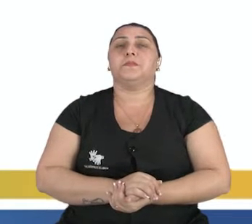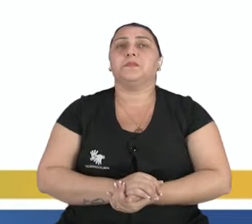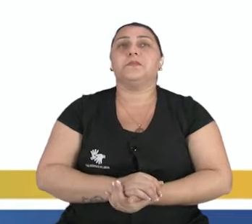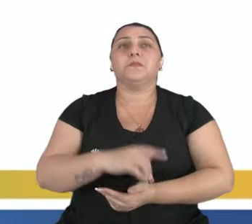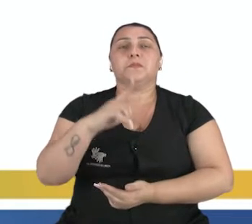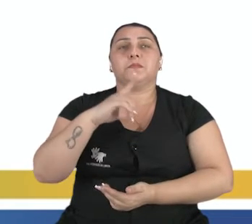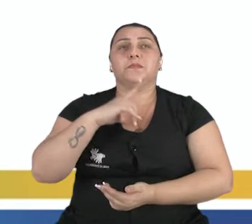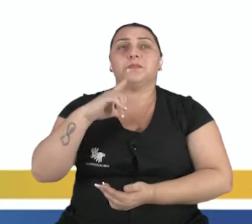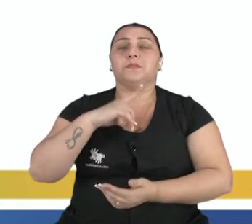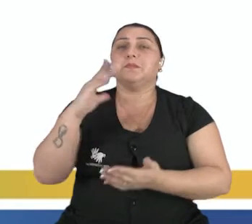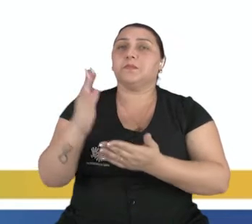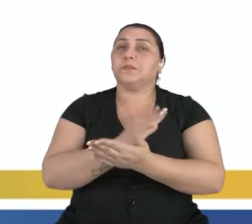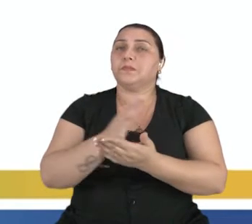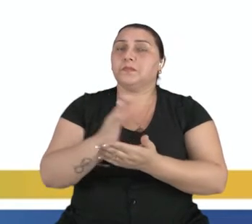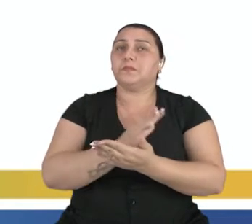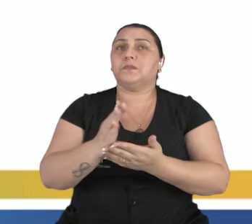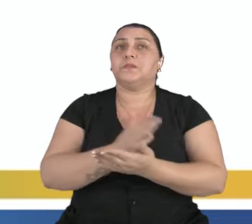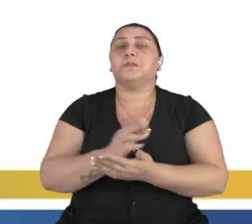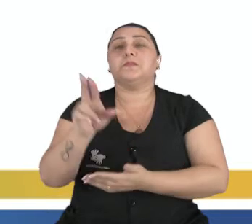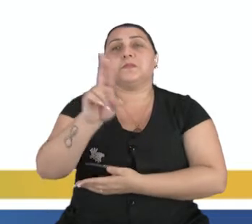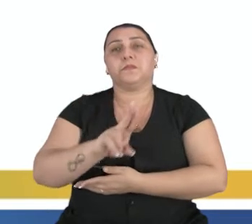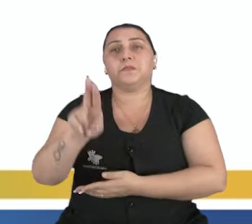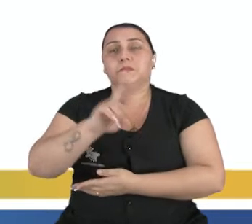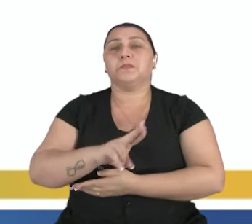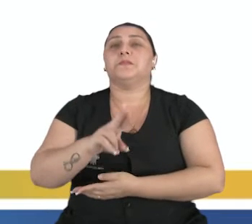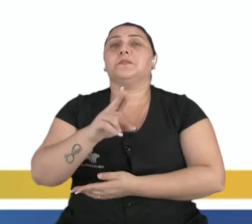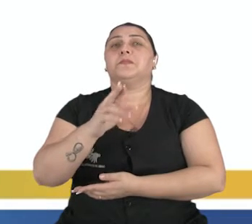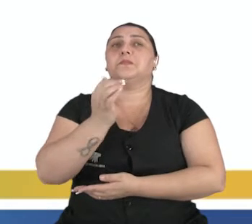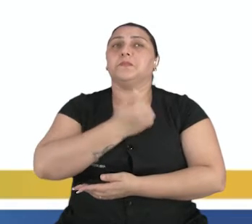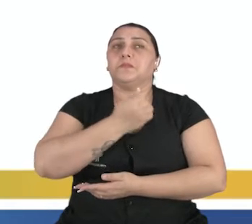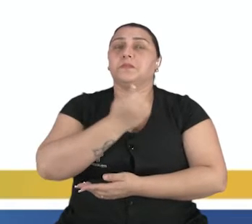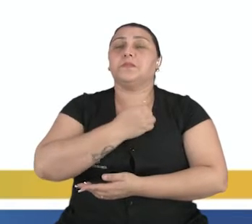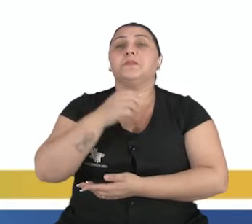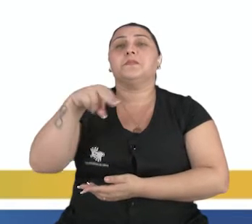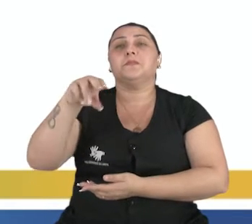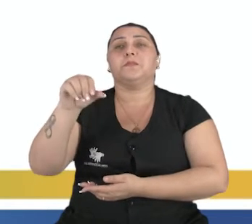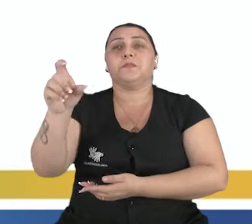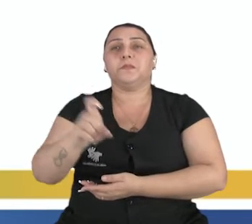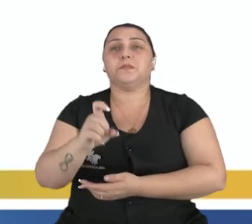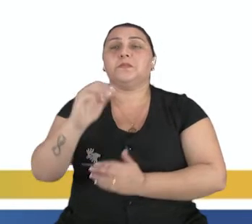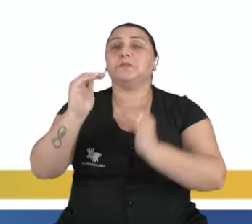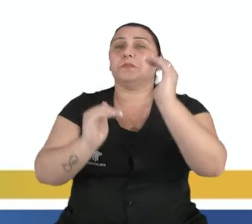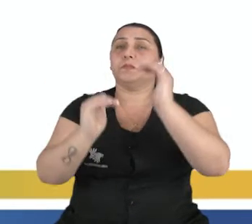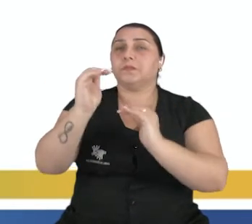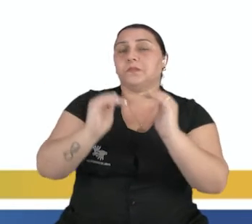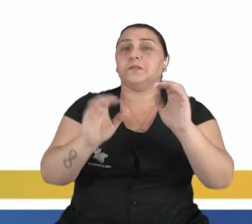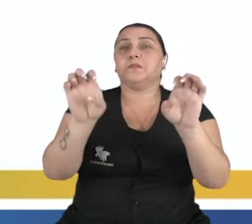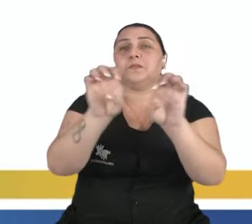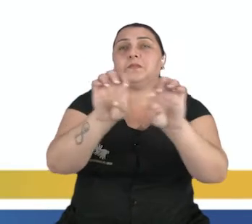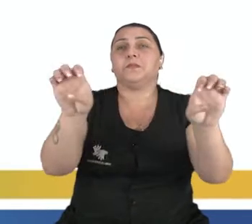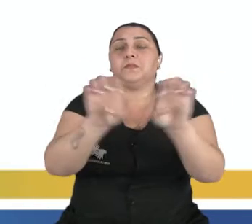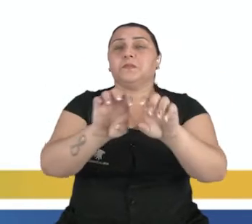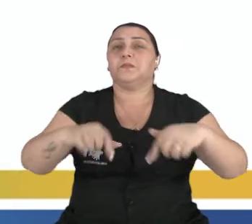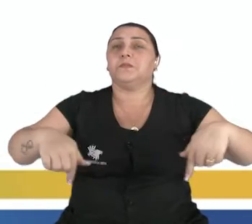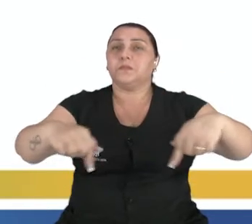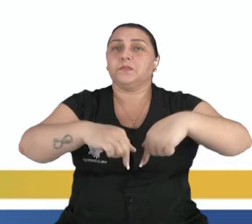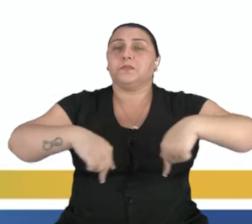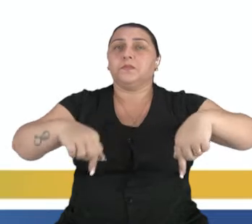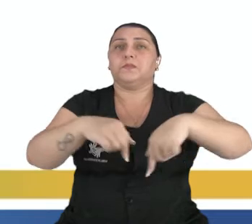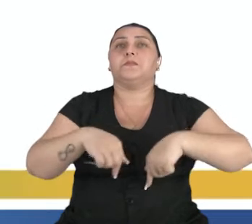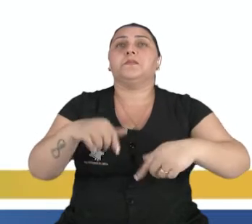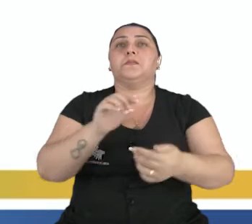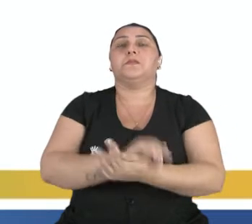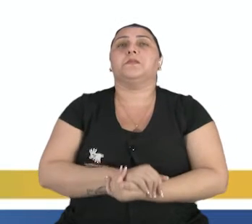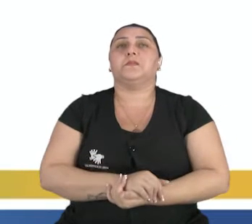Aqui nós temos alguns passos para usar o número de NOx para balancear uma equação química. Então, nós temos aqui uma